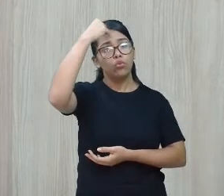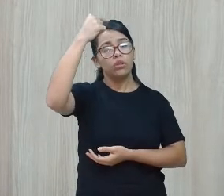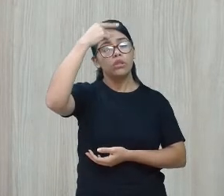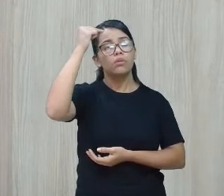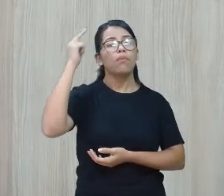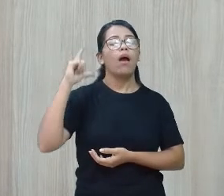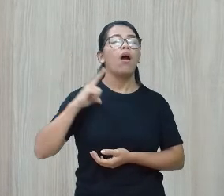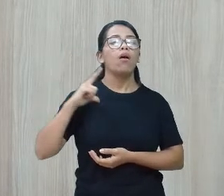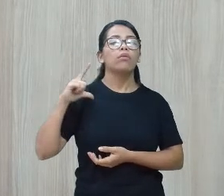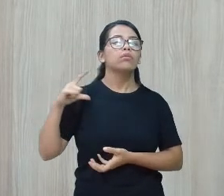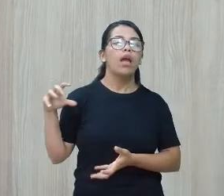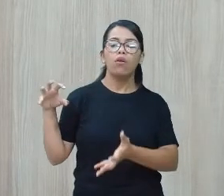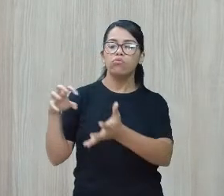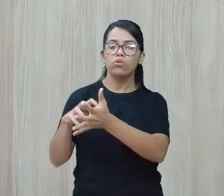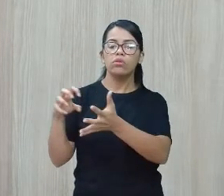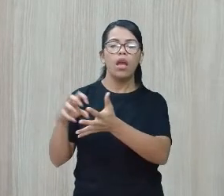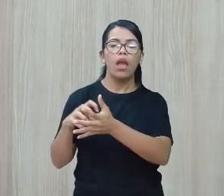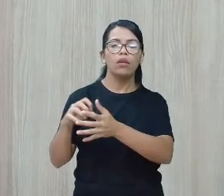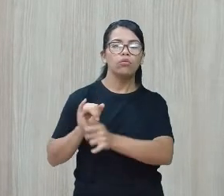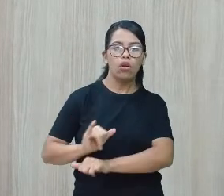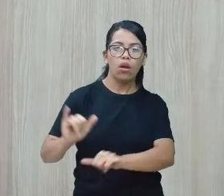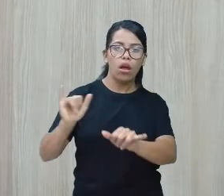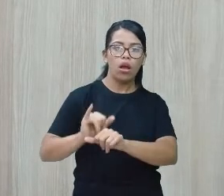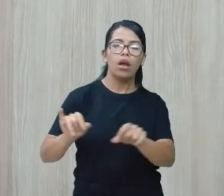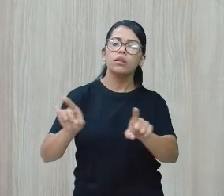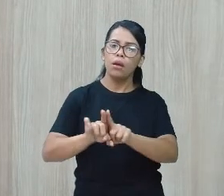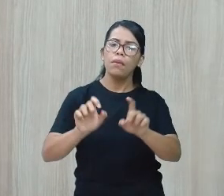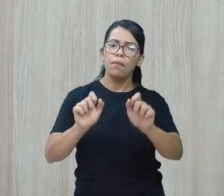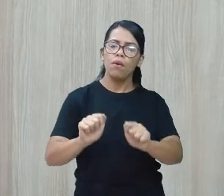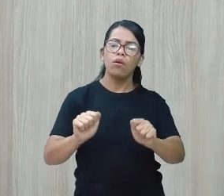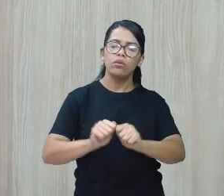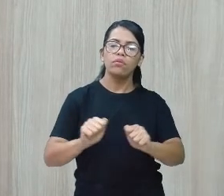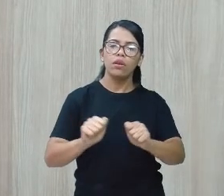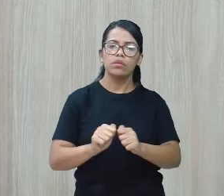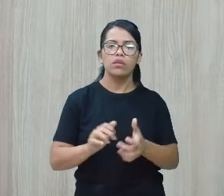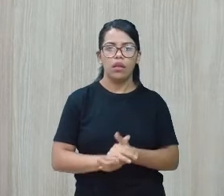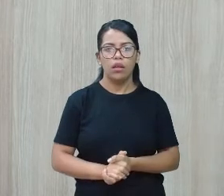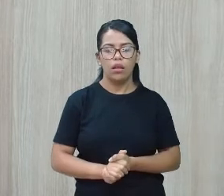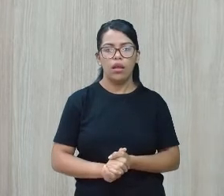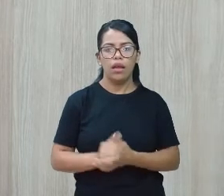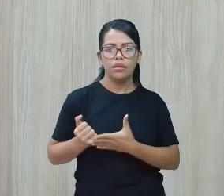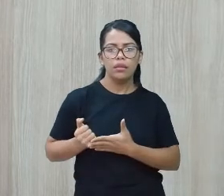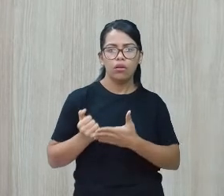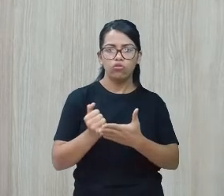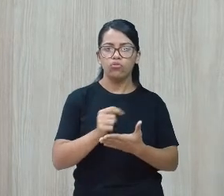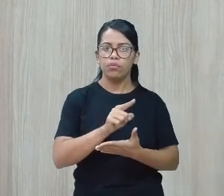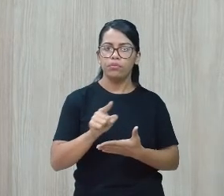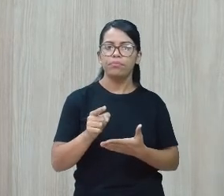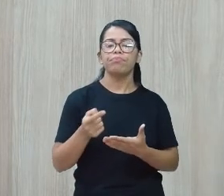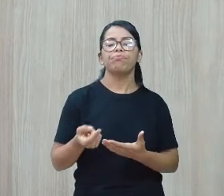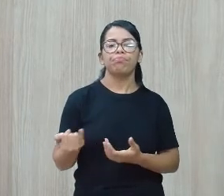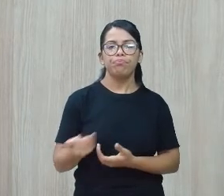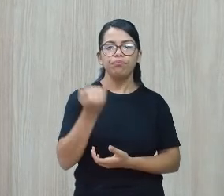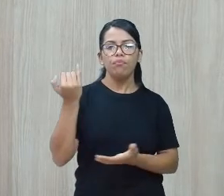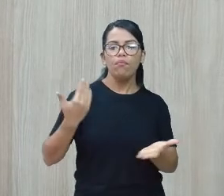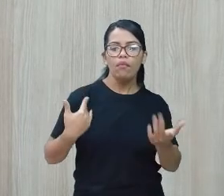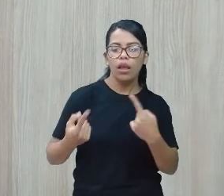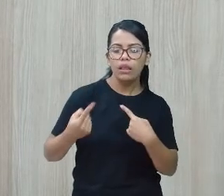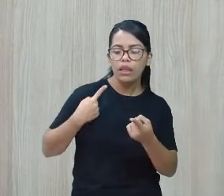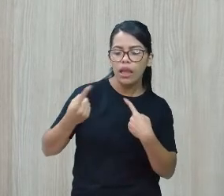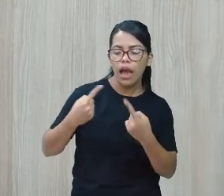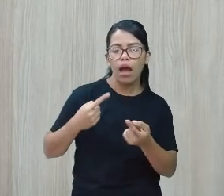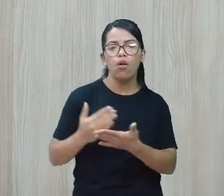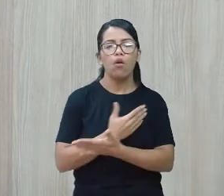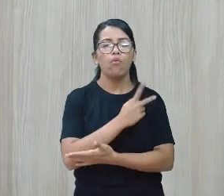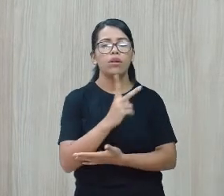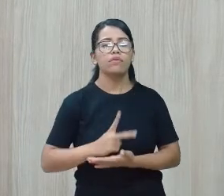de orientação. E esse setor também pode fazer essa ponte. Então, é muito importante esse diálogo. E, às vezes, a gente tem que pedir ajuda